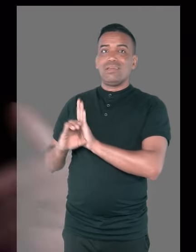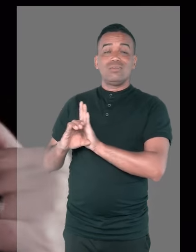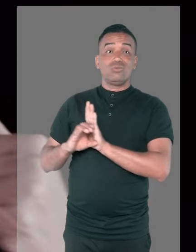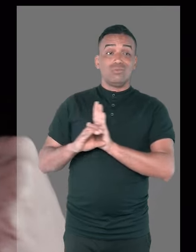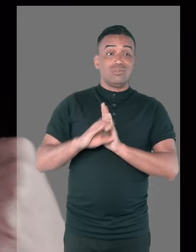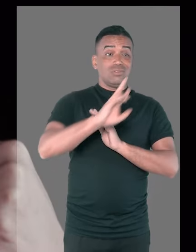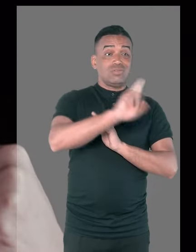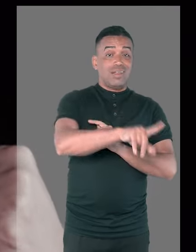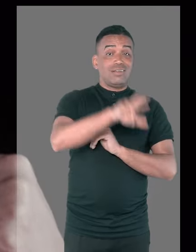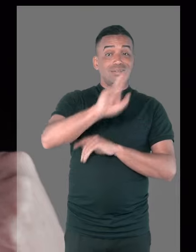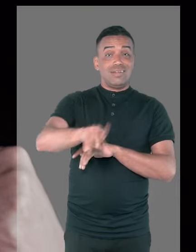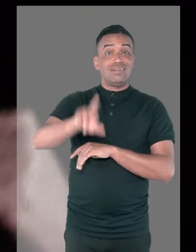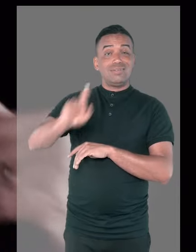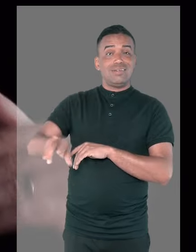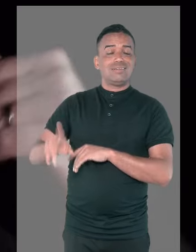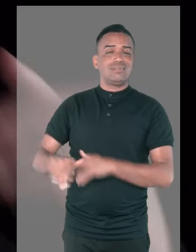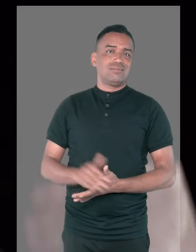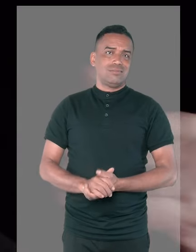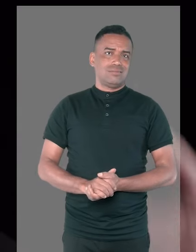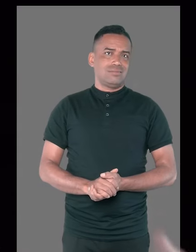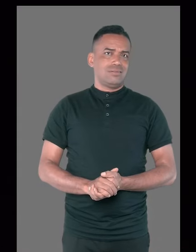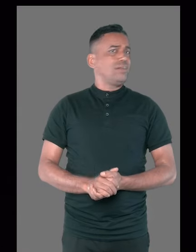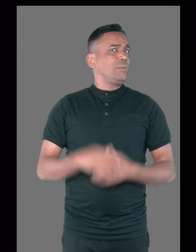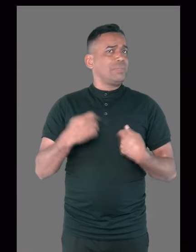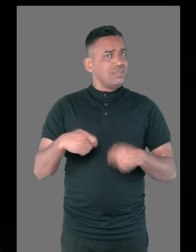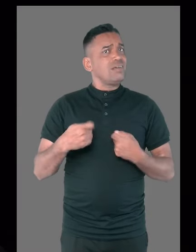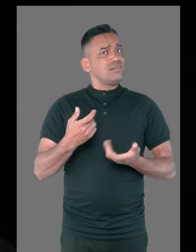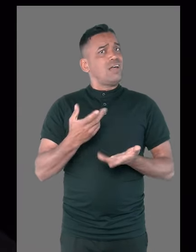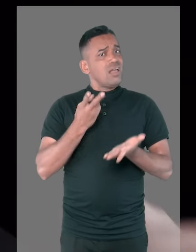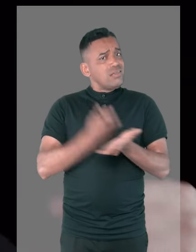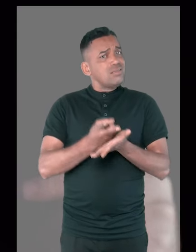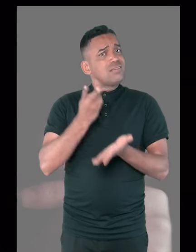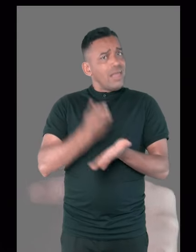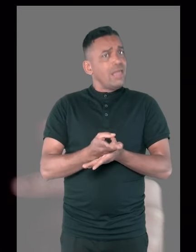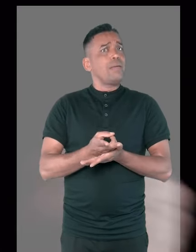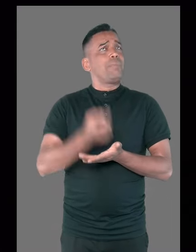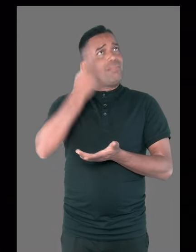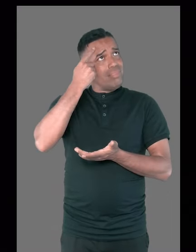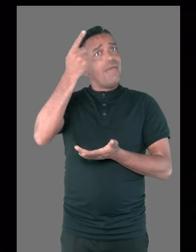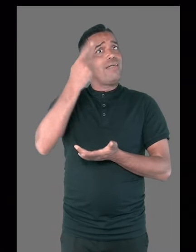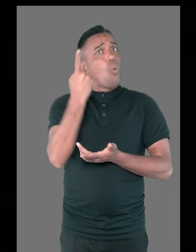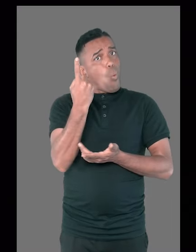mesmo. E me parece que é mais útil você entregar sempre o mesmo texto. Porque